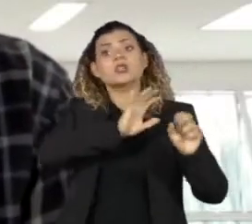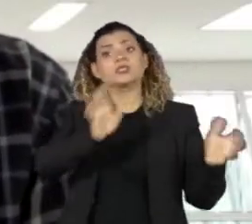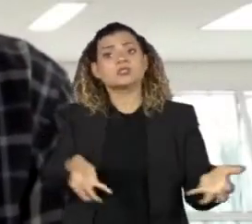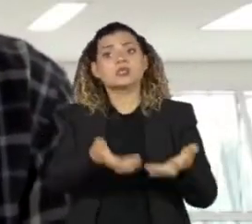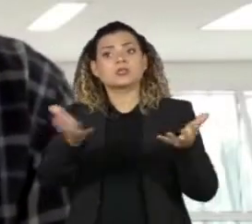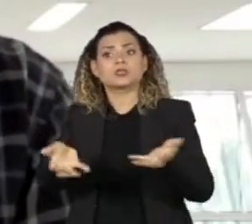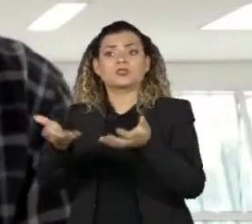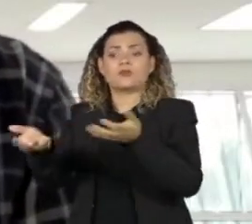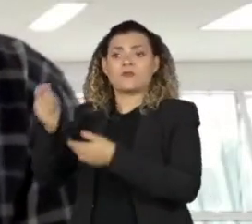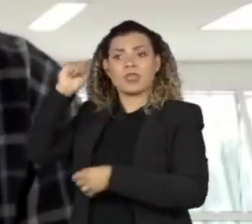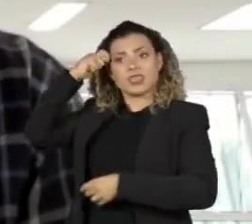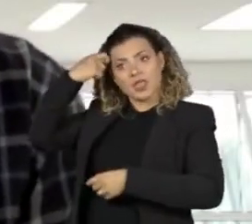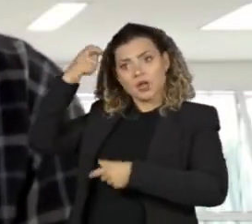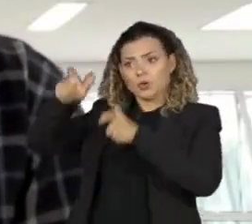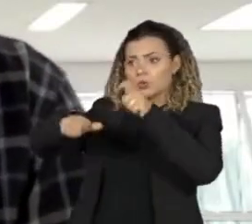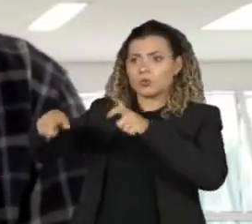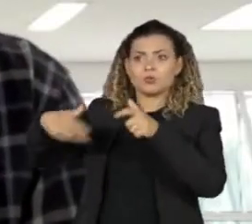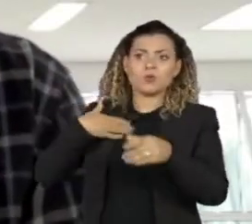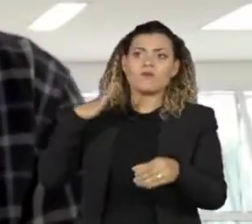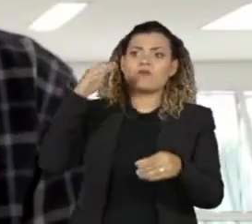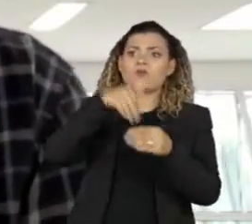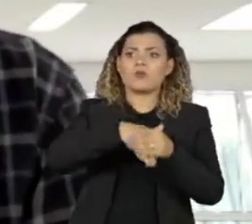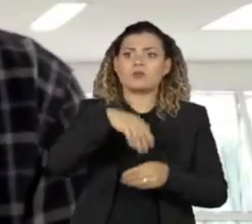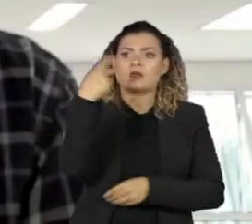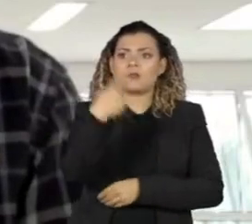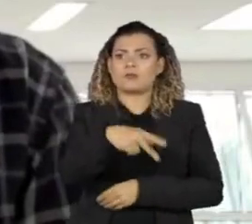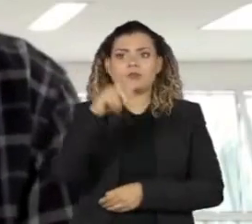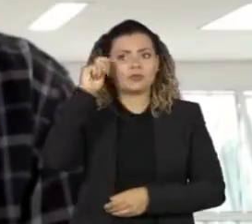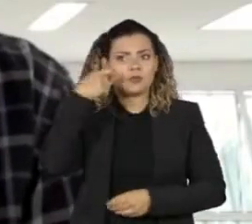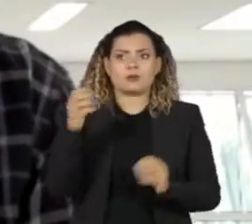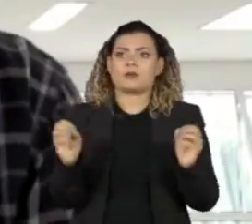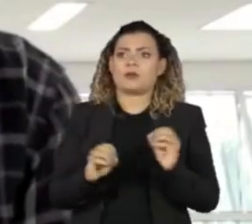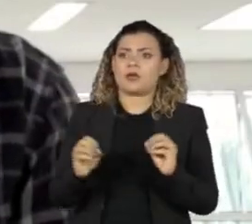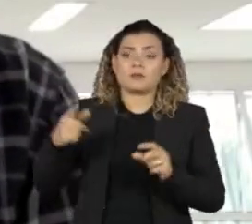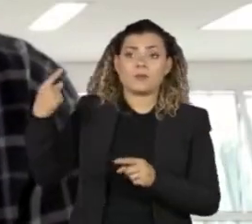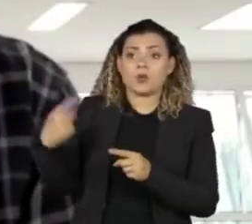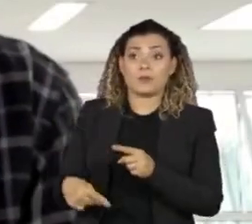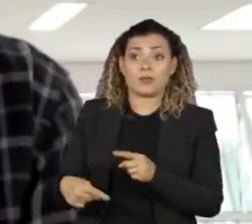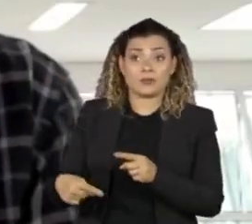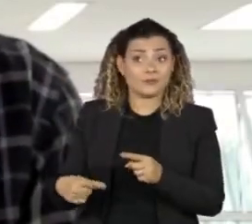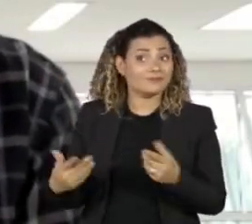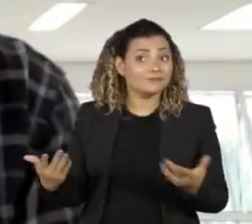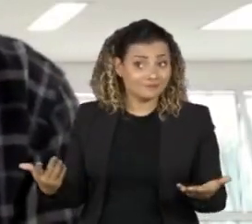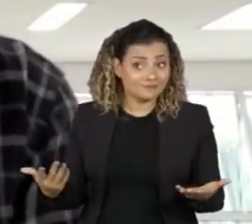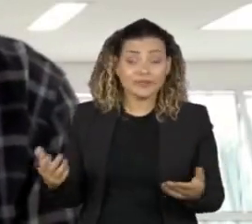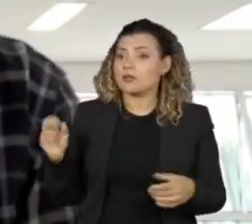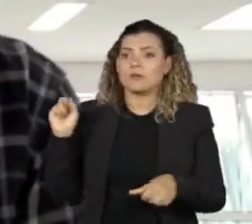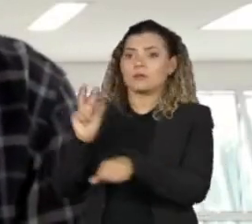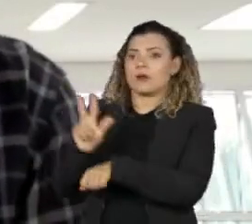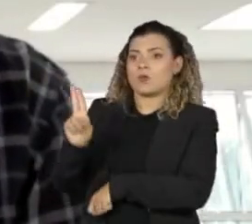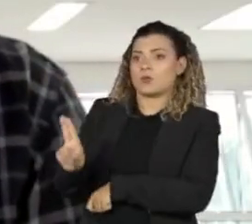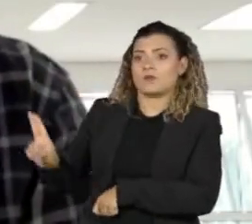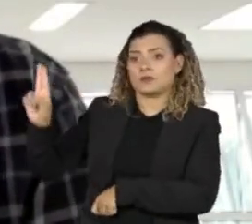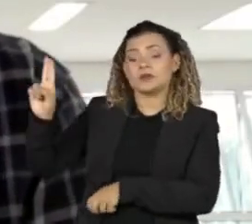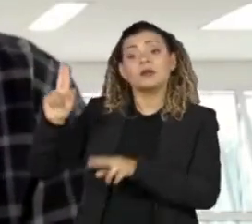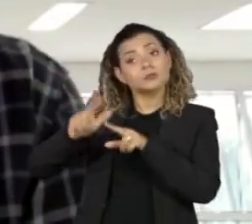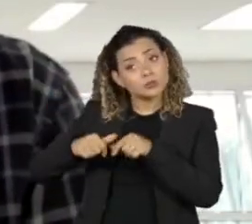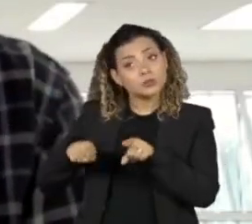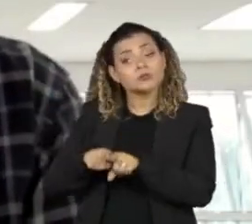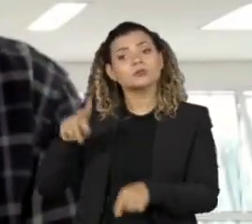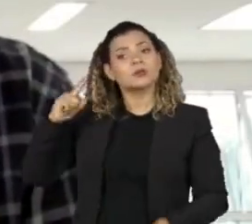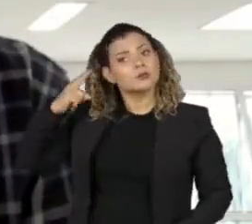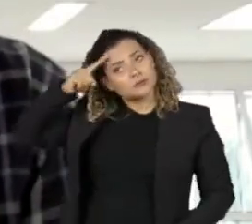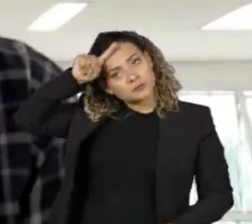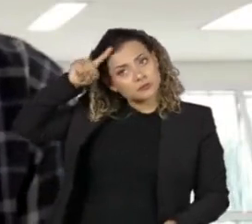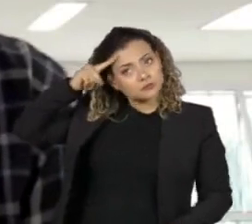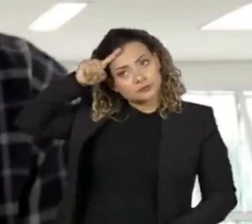incentivavam, né, os negros a não elegerem negros, né, isso era proibido, não podiam entrar na universidade. O Martin Luther King, ao